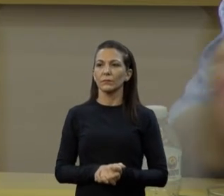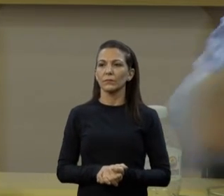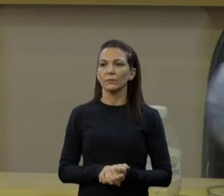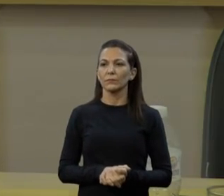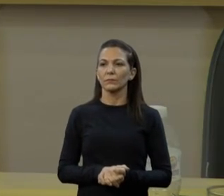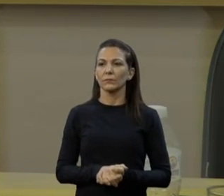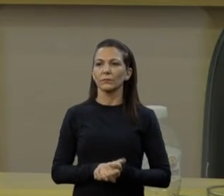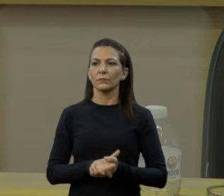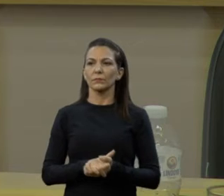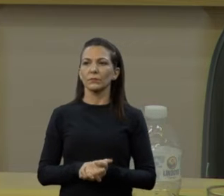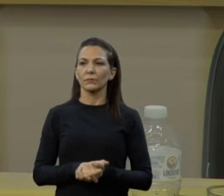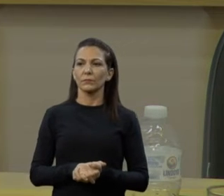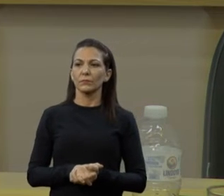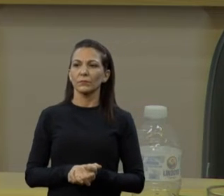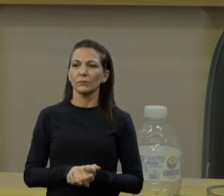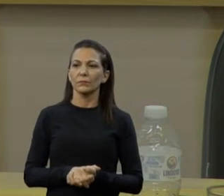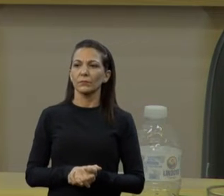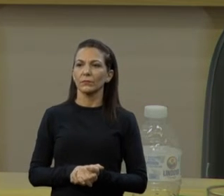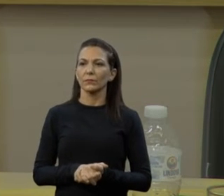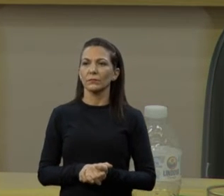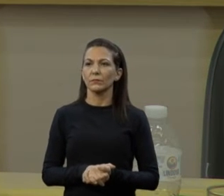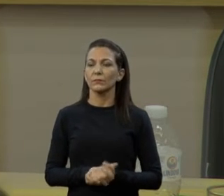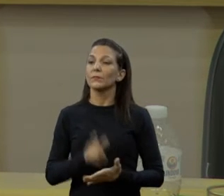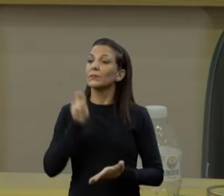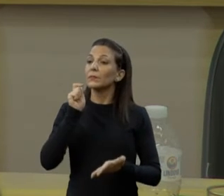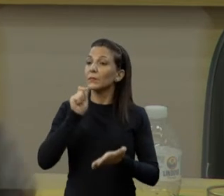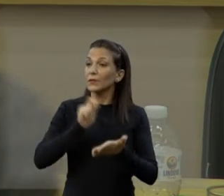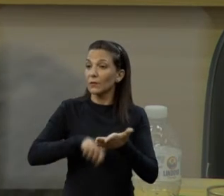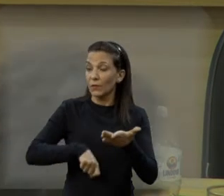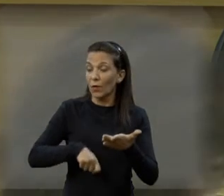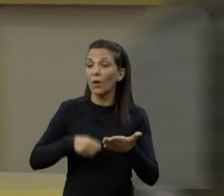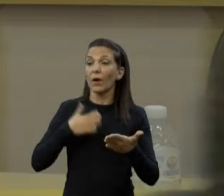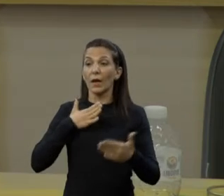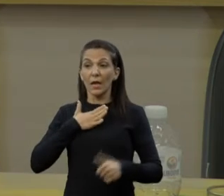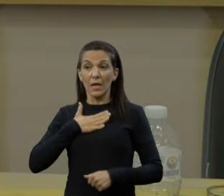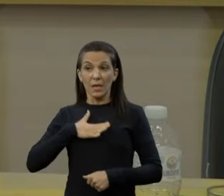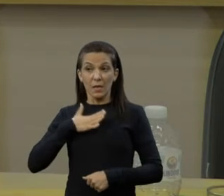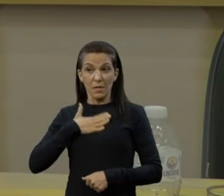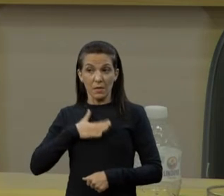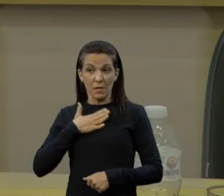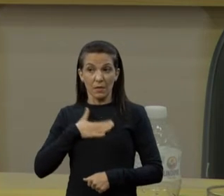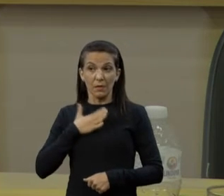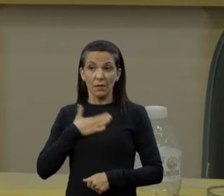E aí e eu vou dar tempo para escrever com calma